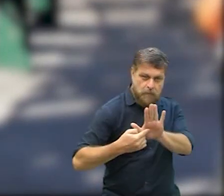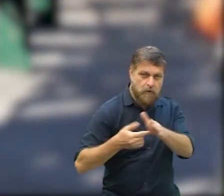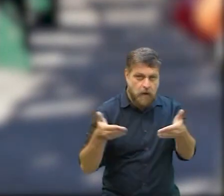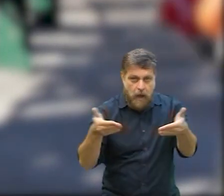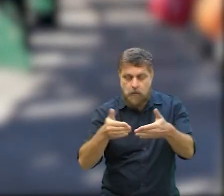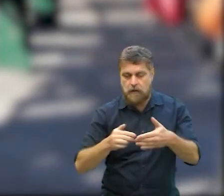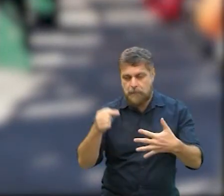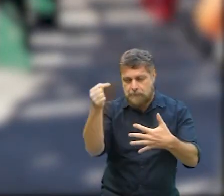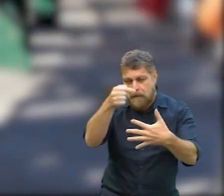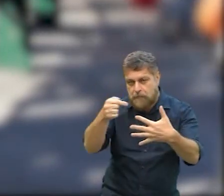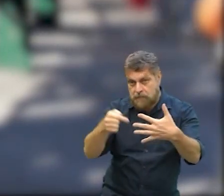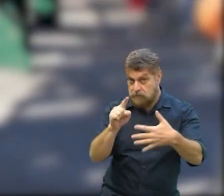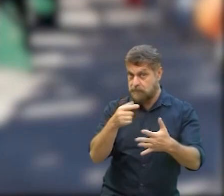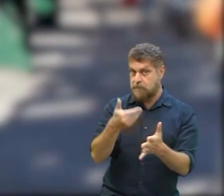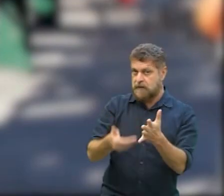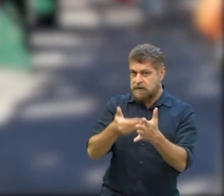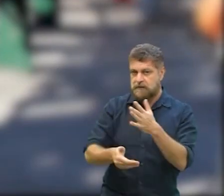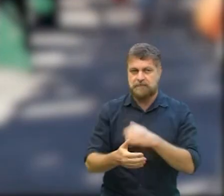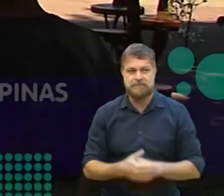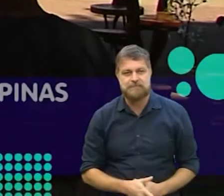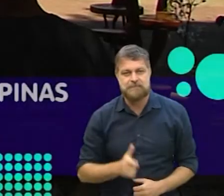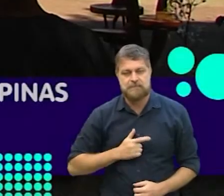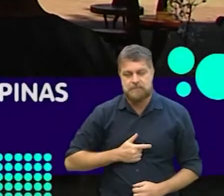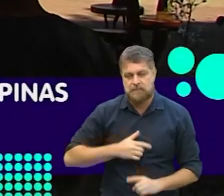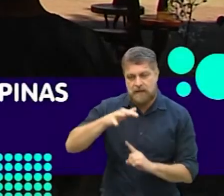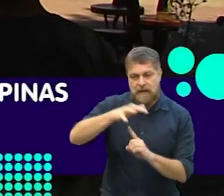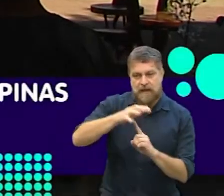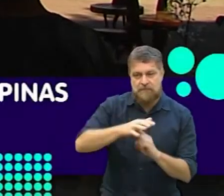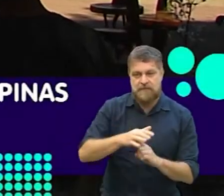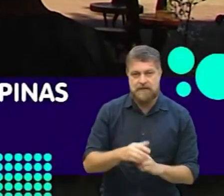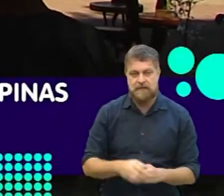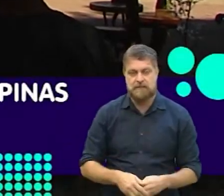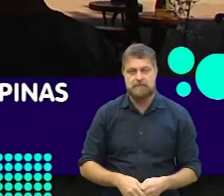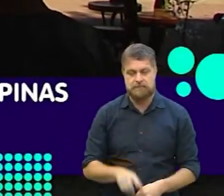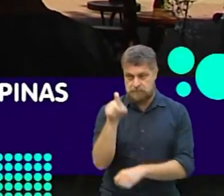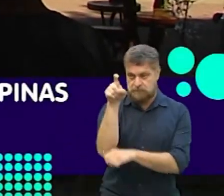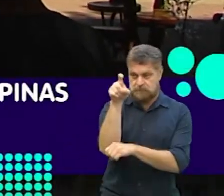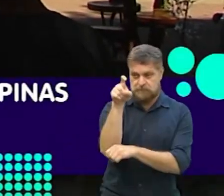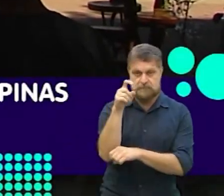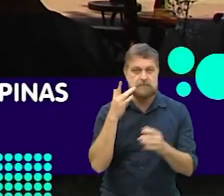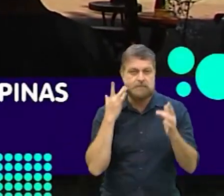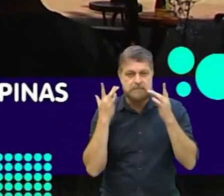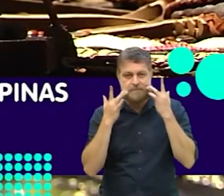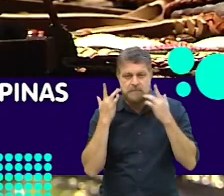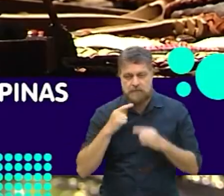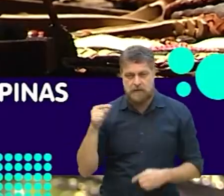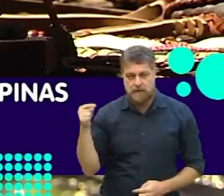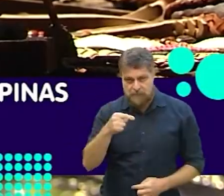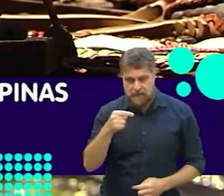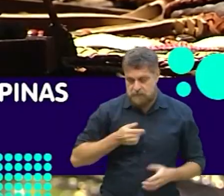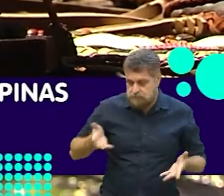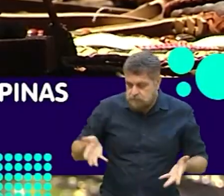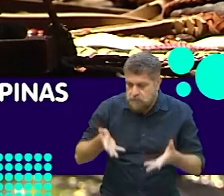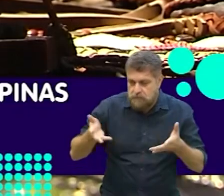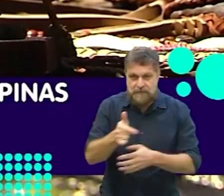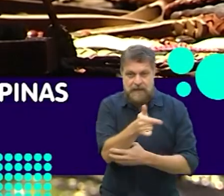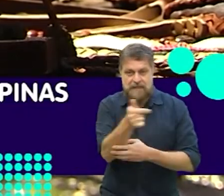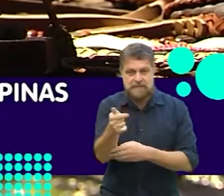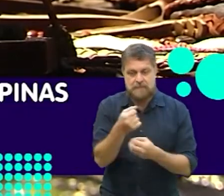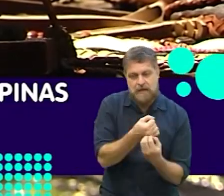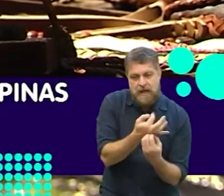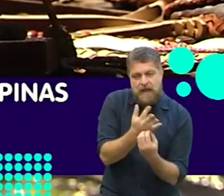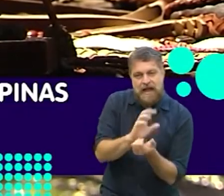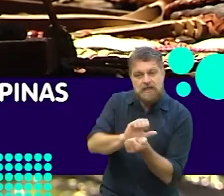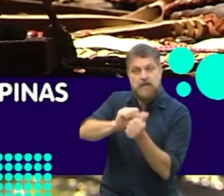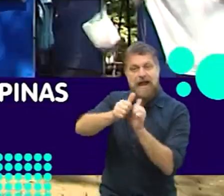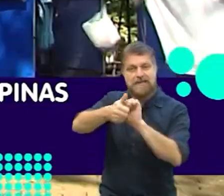mostro agora tudo para você não perder nada. A Feira Hippie do Centro de Convivência de Campinas vai promover a Semana da Feira